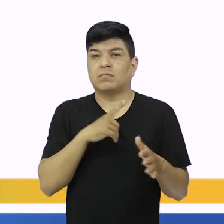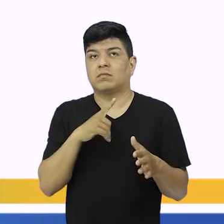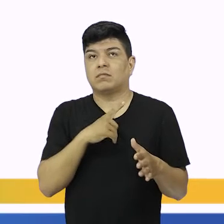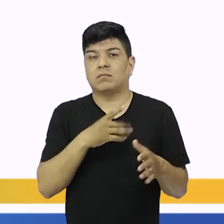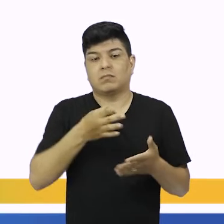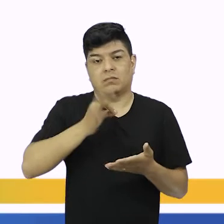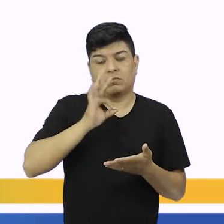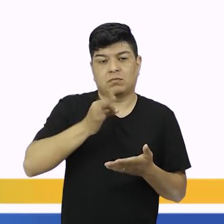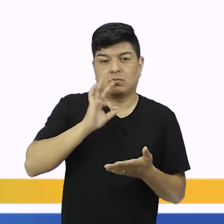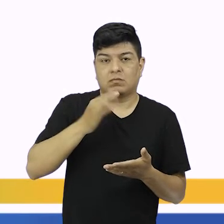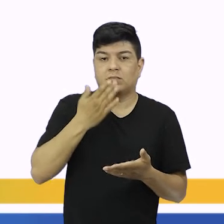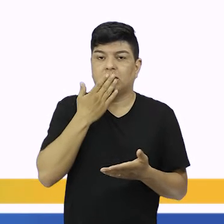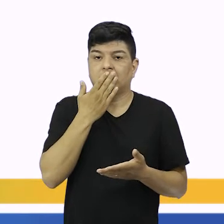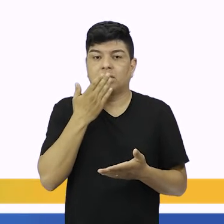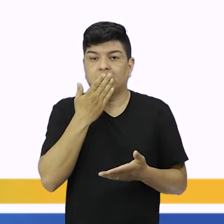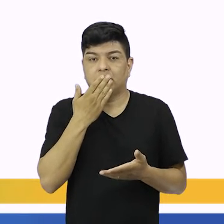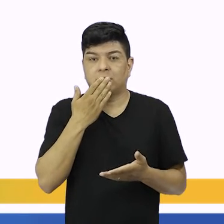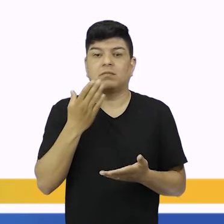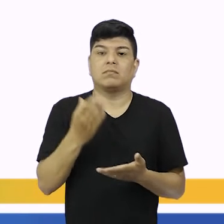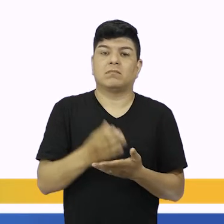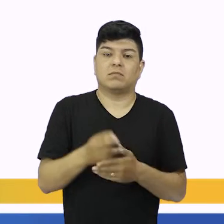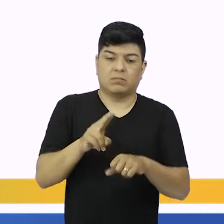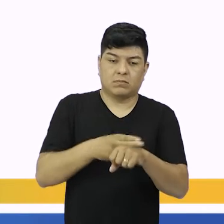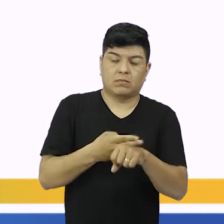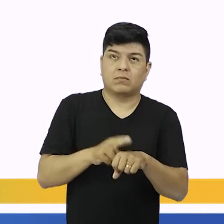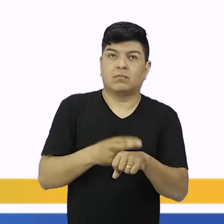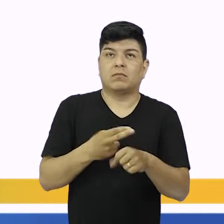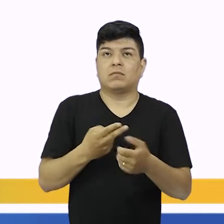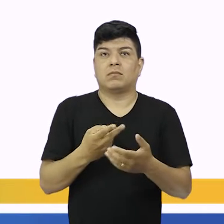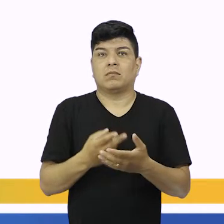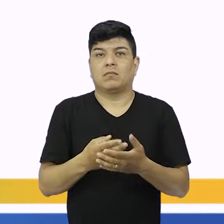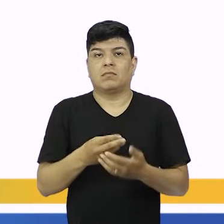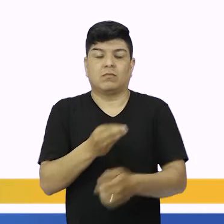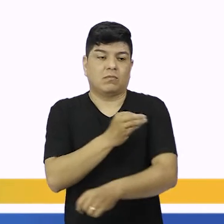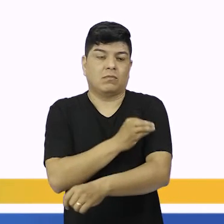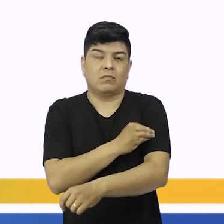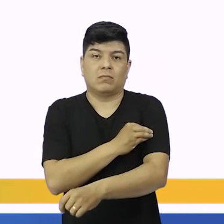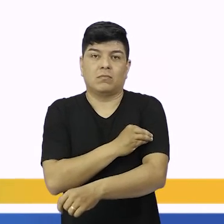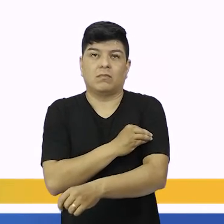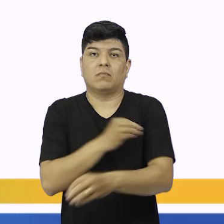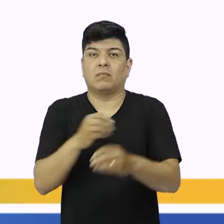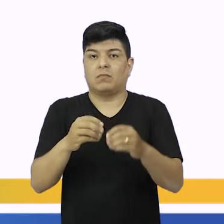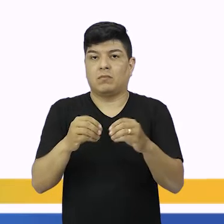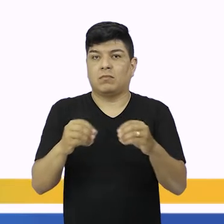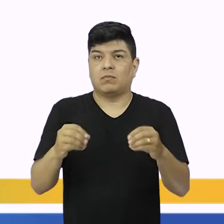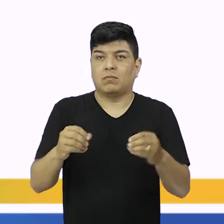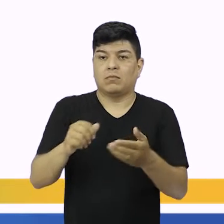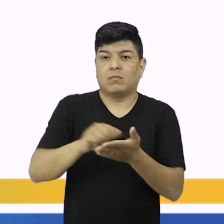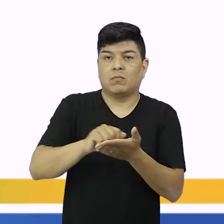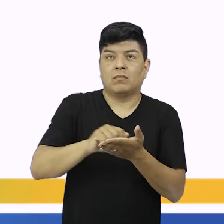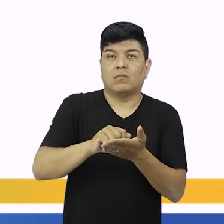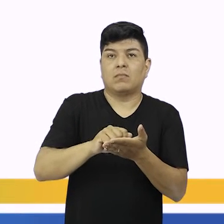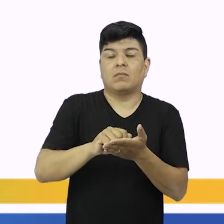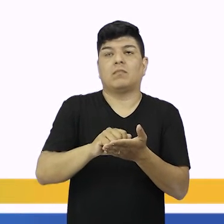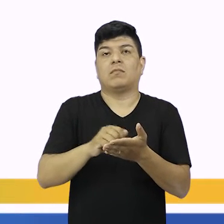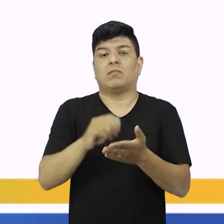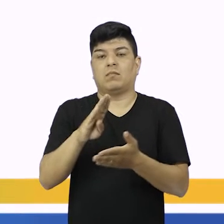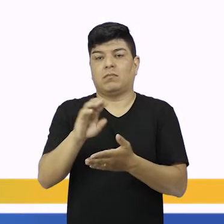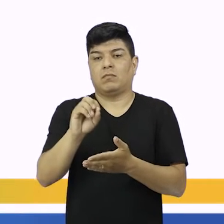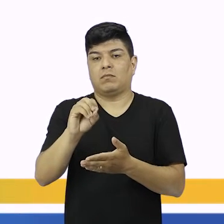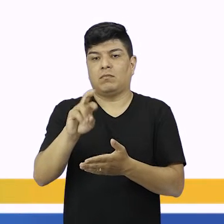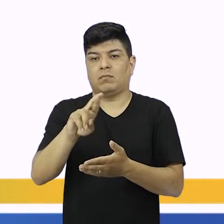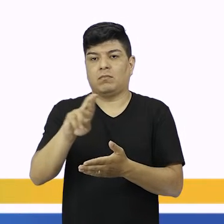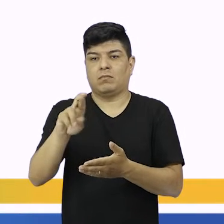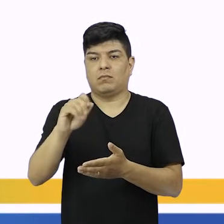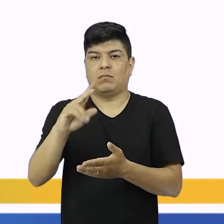aí o café, o açúcar, o cacau, o mate, o fumo, o algodão, a borracha, né, que vai dialogar com a nossa região